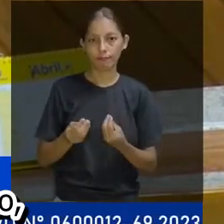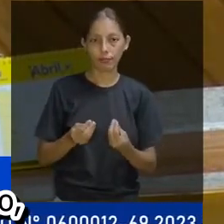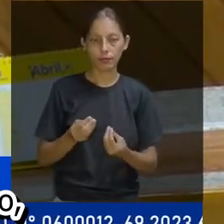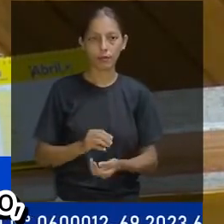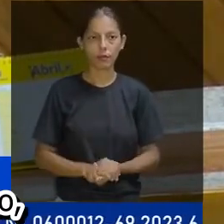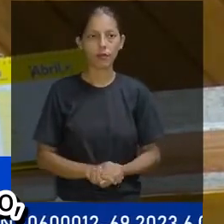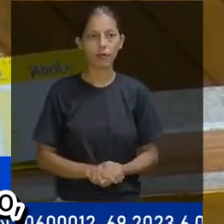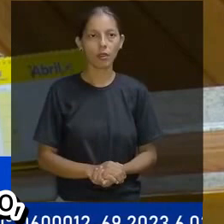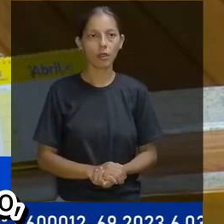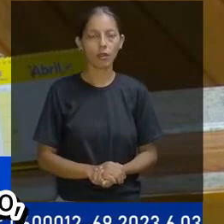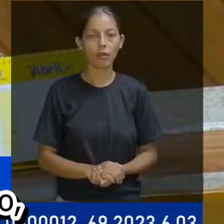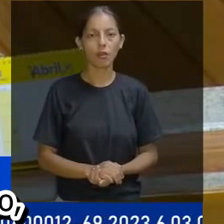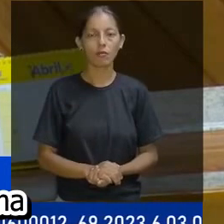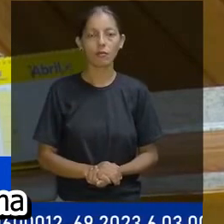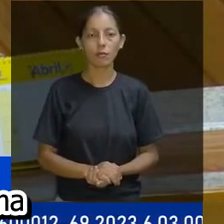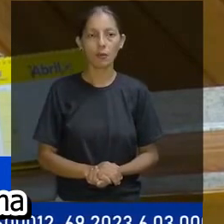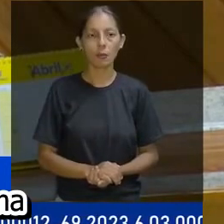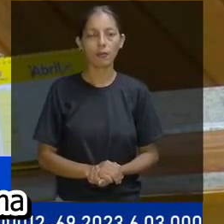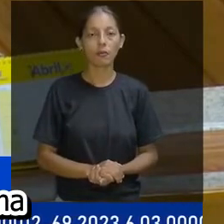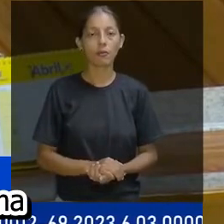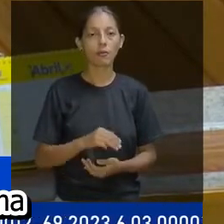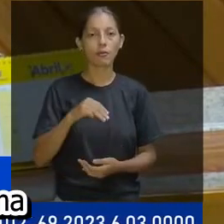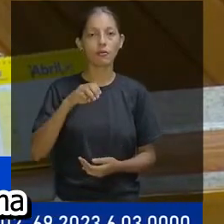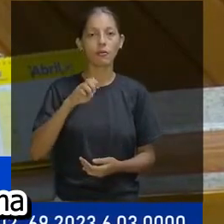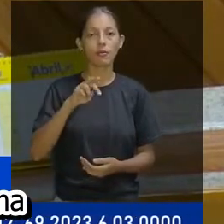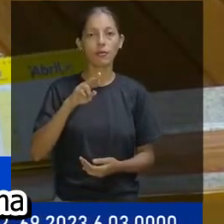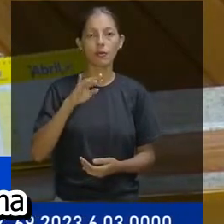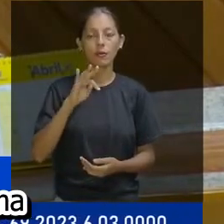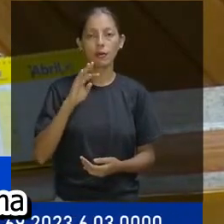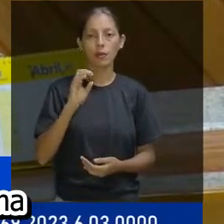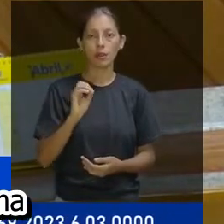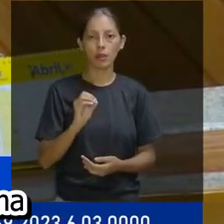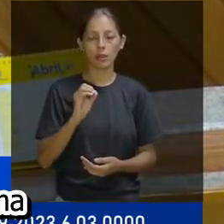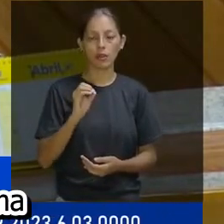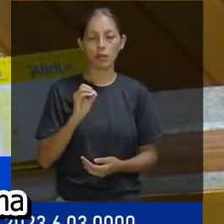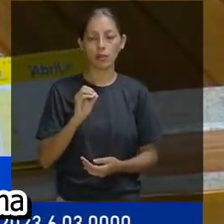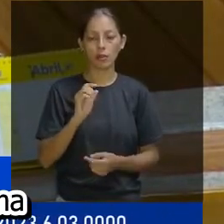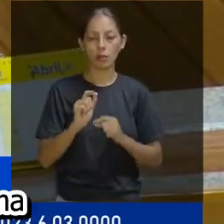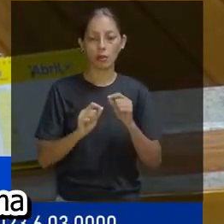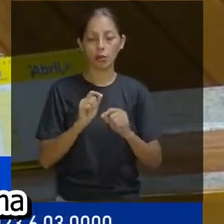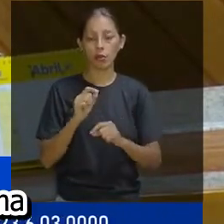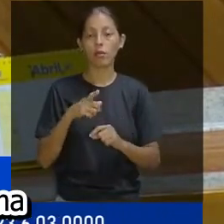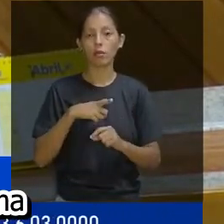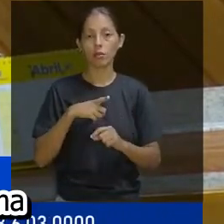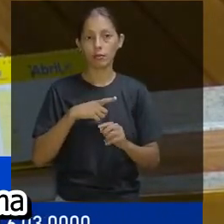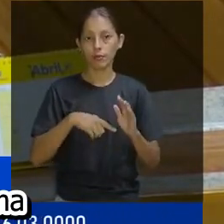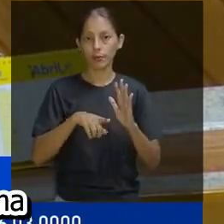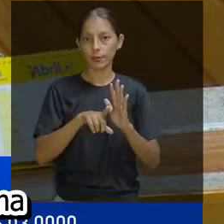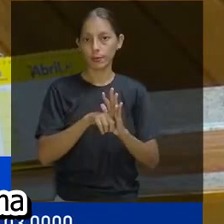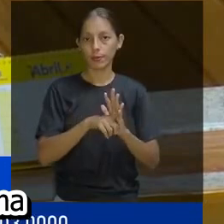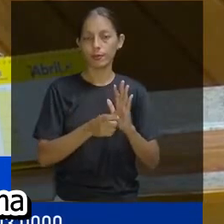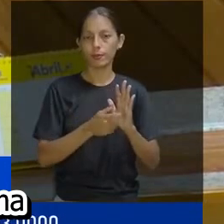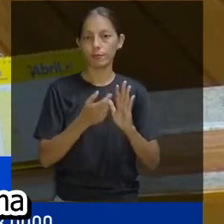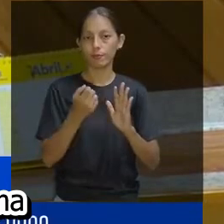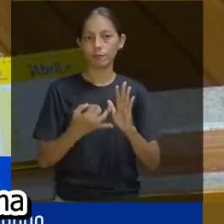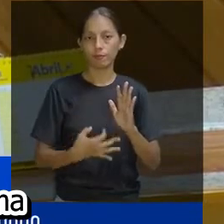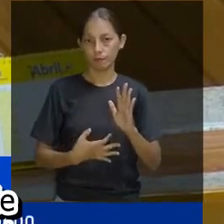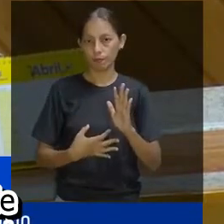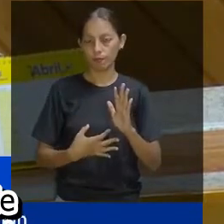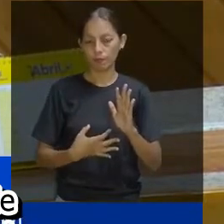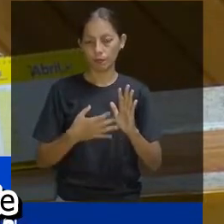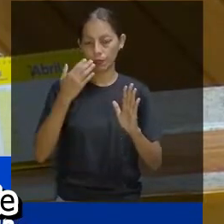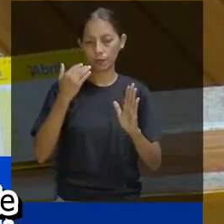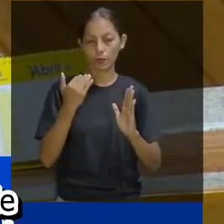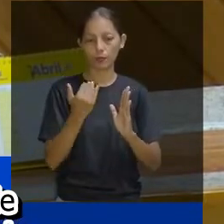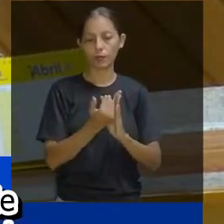até porque existe também um preceito no Código de Processo Civil, e nessa parte é norma de sobredireito, portanto aplicável